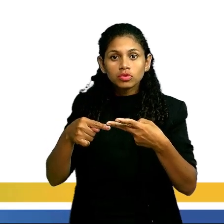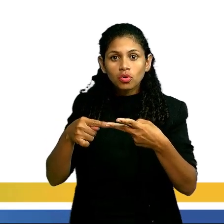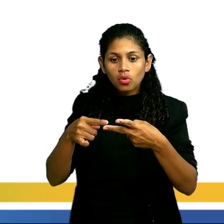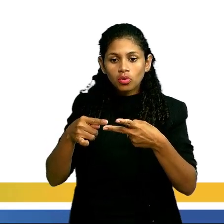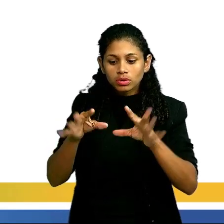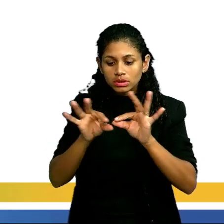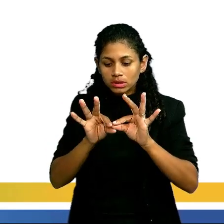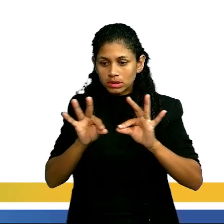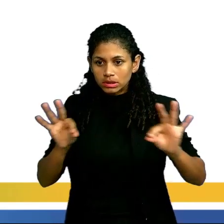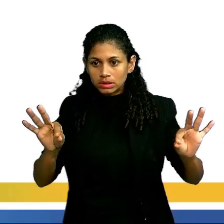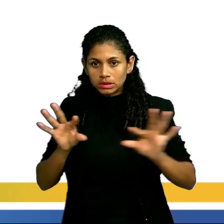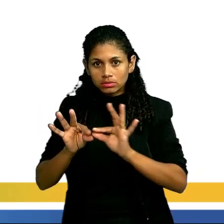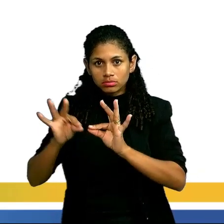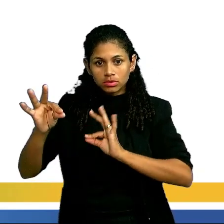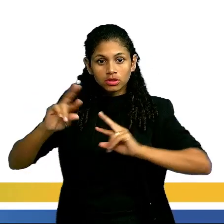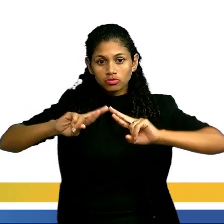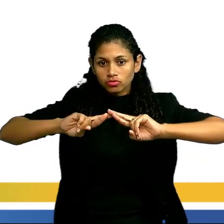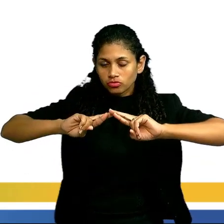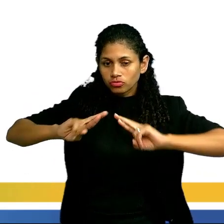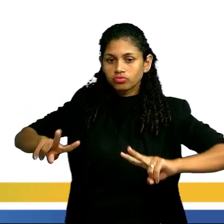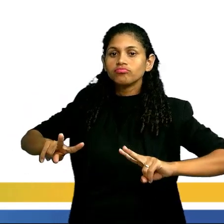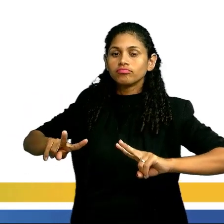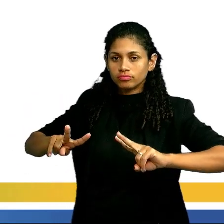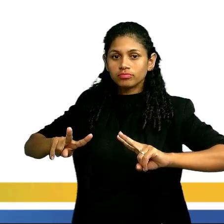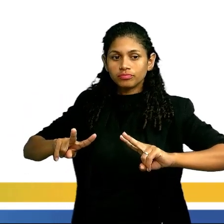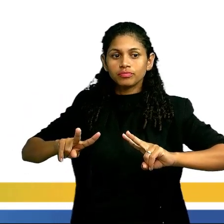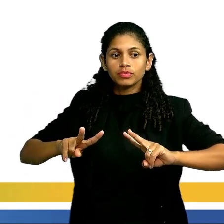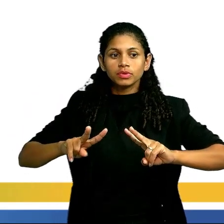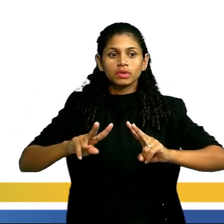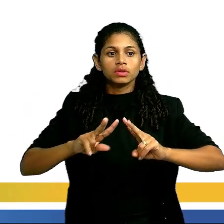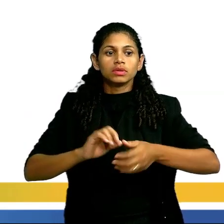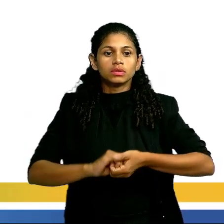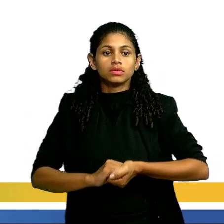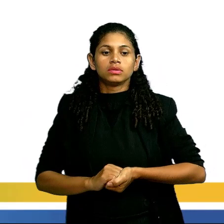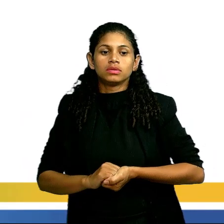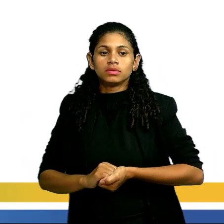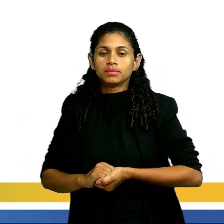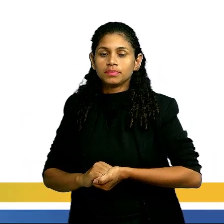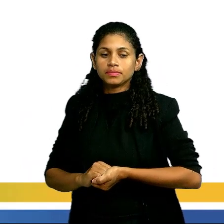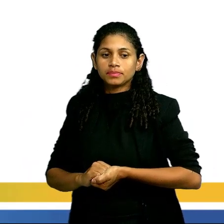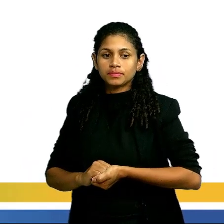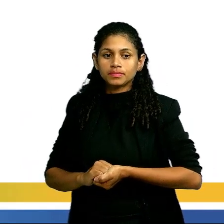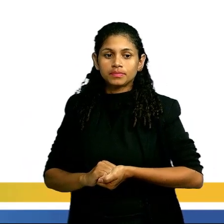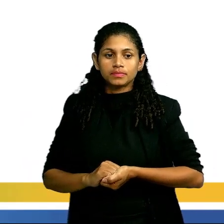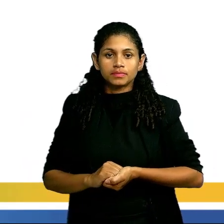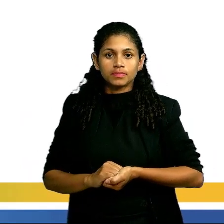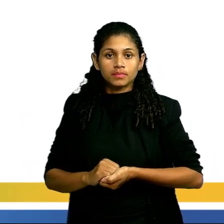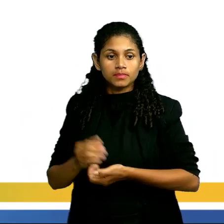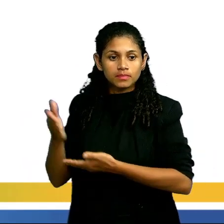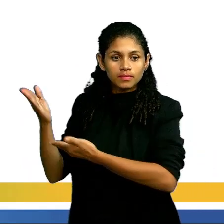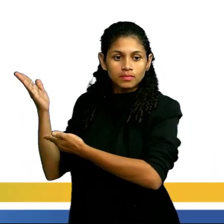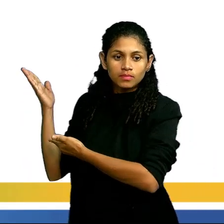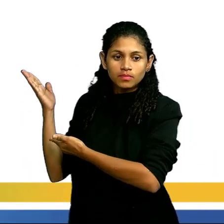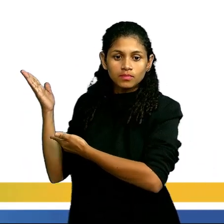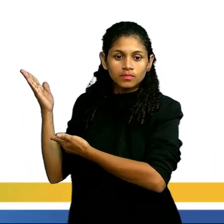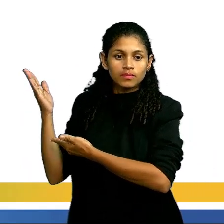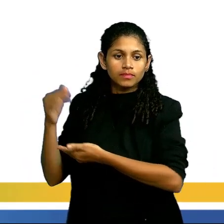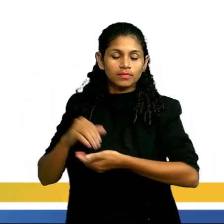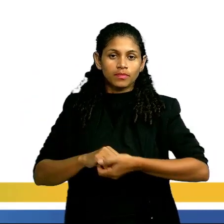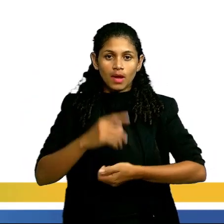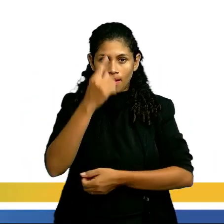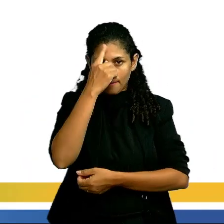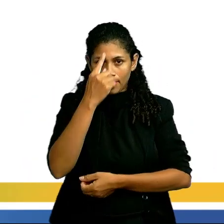contornado com reajunte vermelho, conforme mostra a figura a seguir. Olha aí, nessa